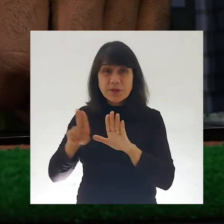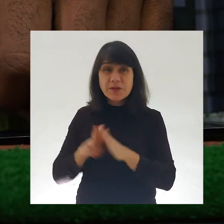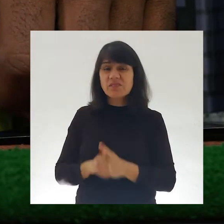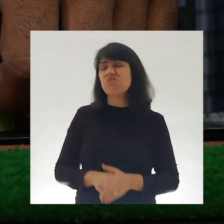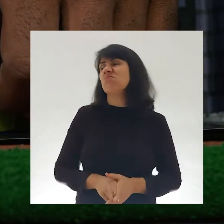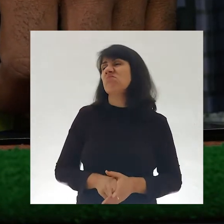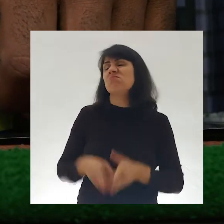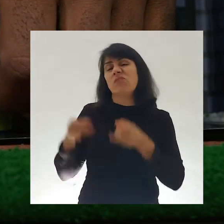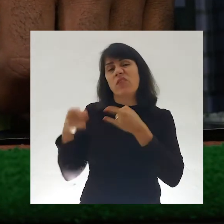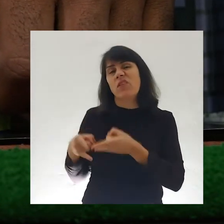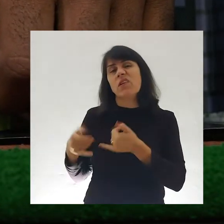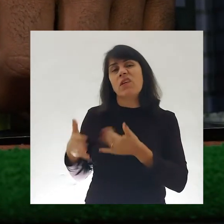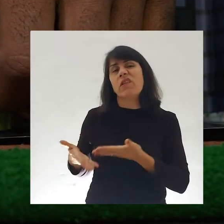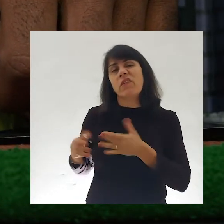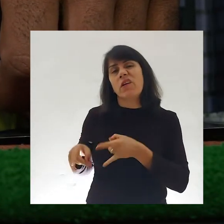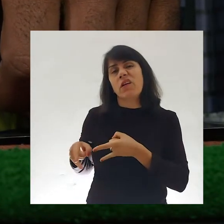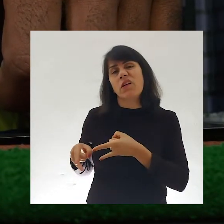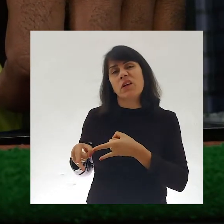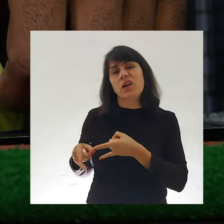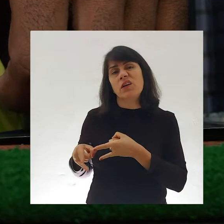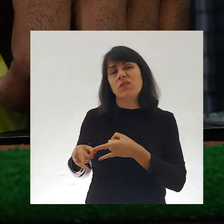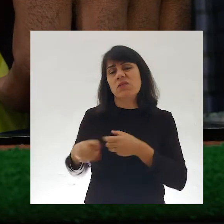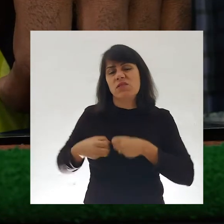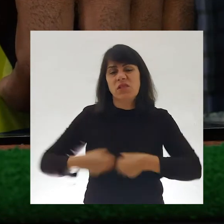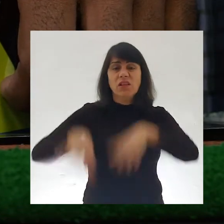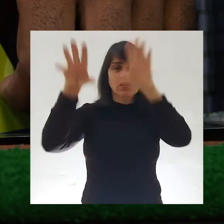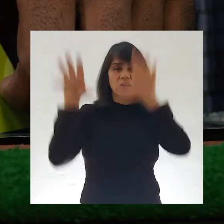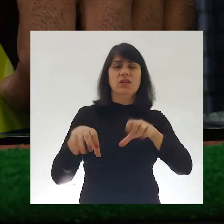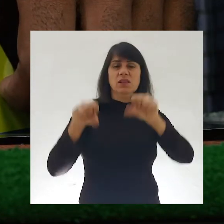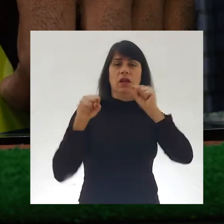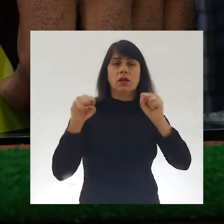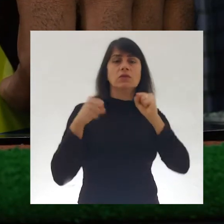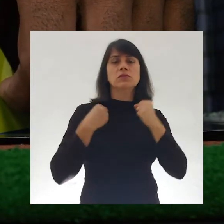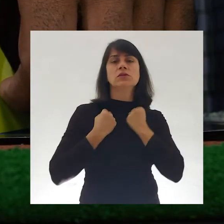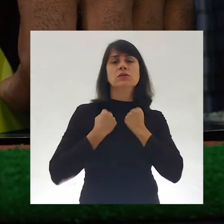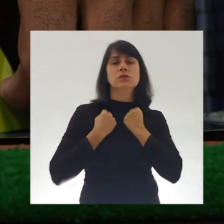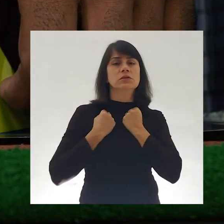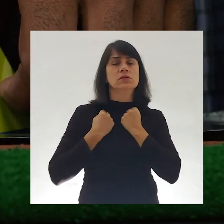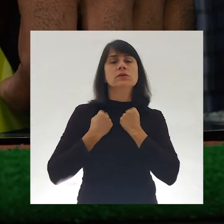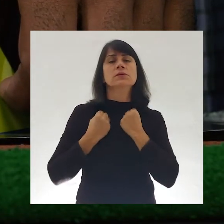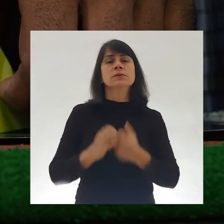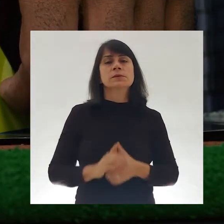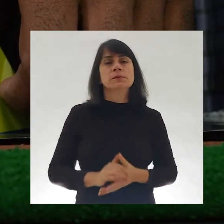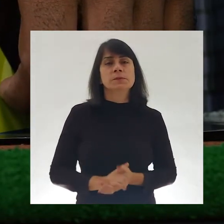nem levantava mais da cama, nem para sacudir o acolchoado de Dona Ola.